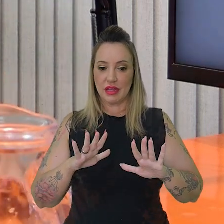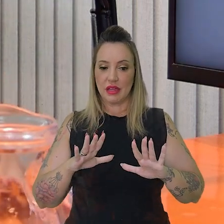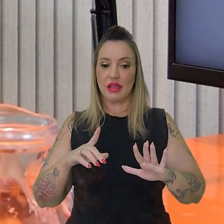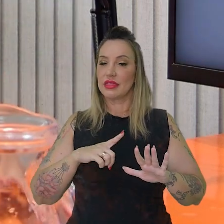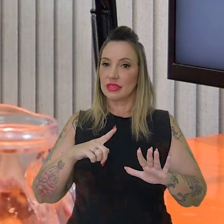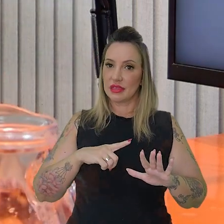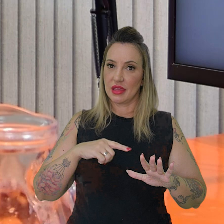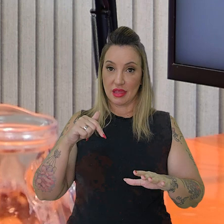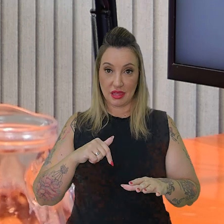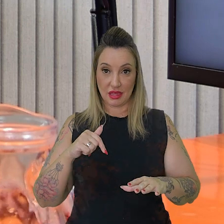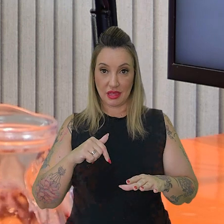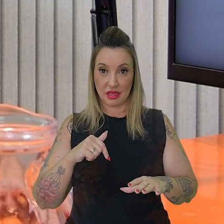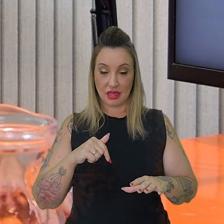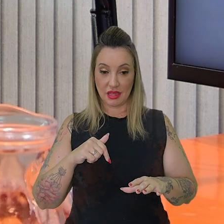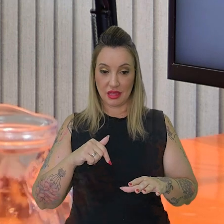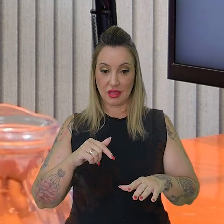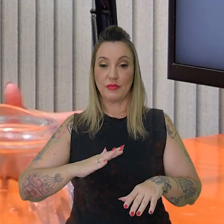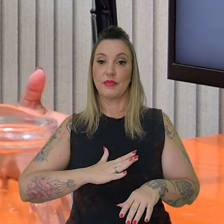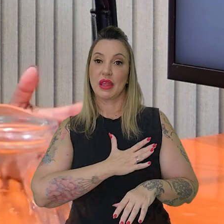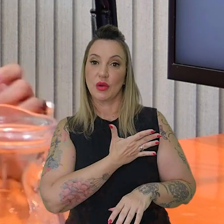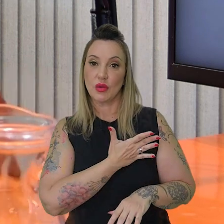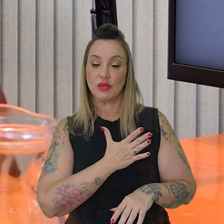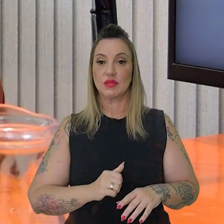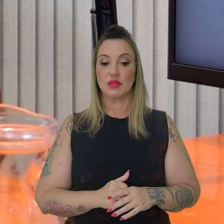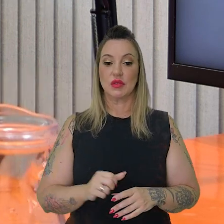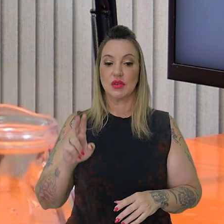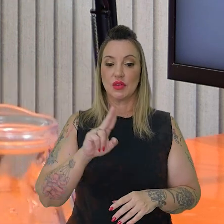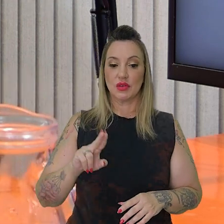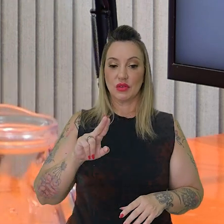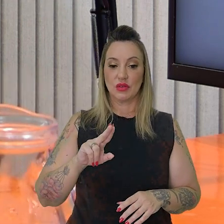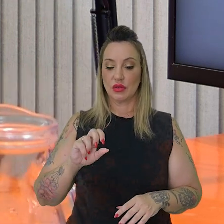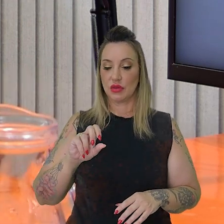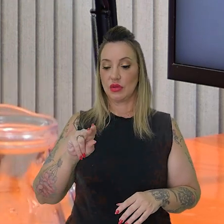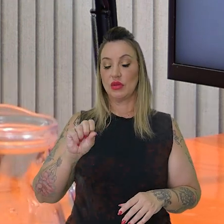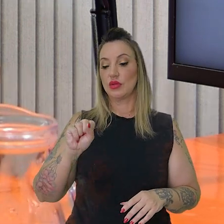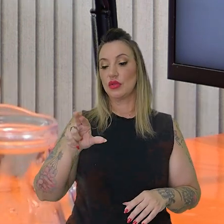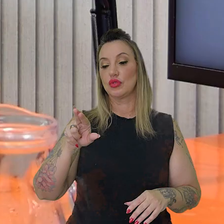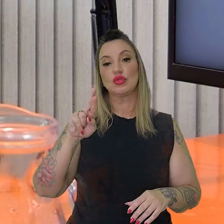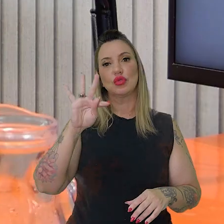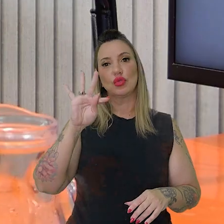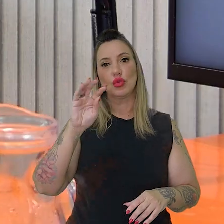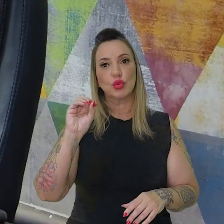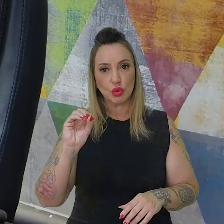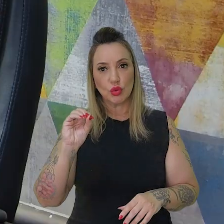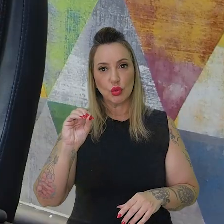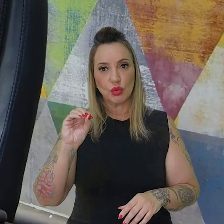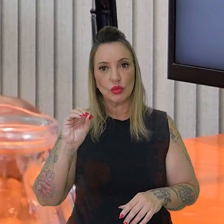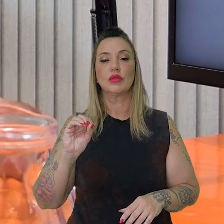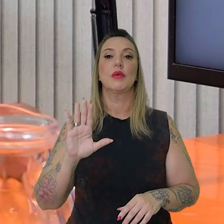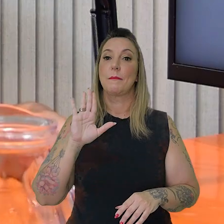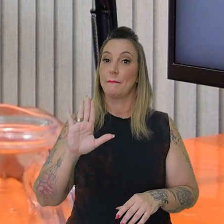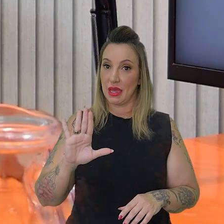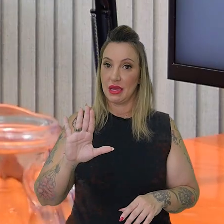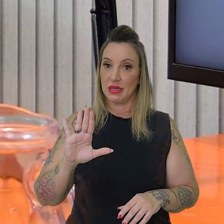tem esse esse preconceito de até usar essa palavra surto né Uhum é mas